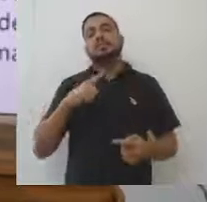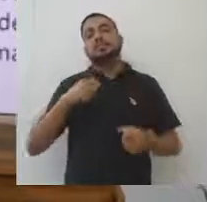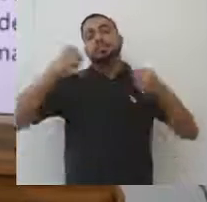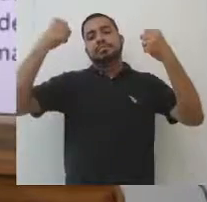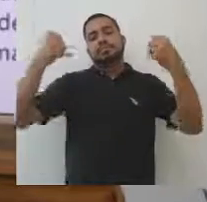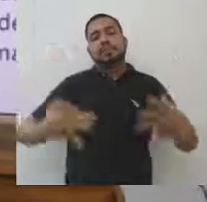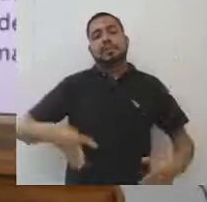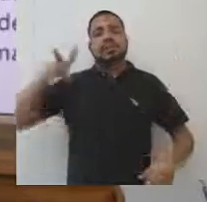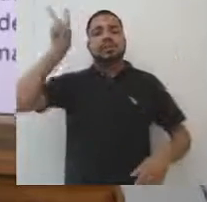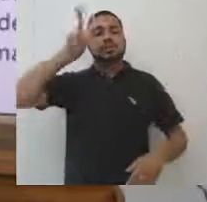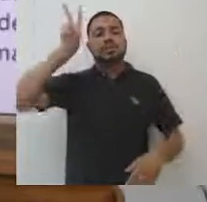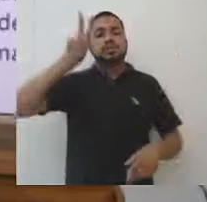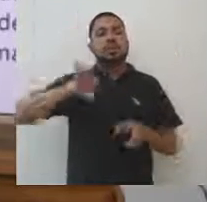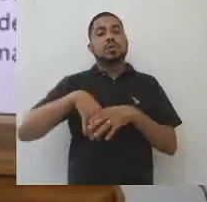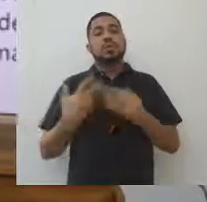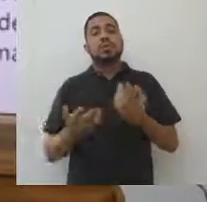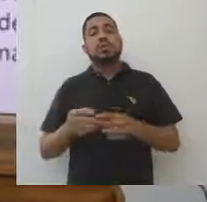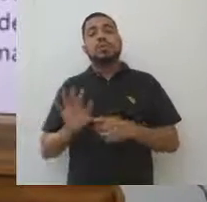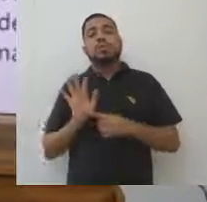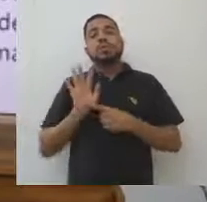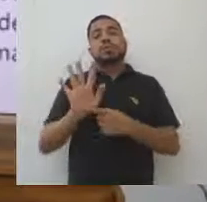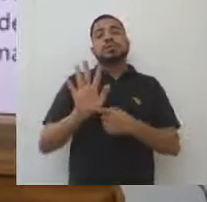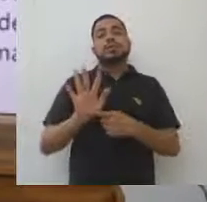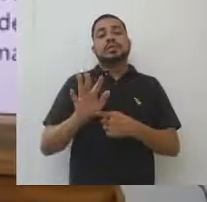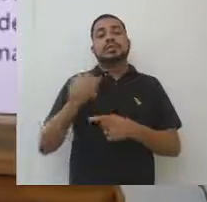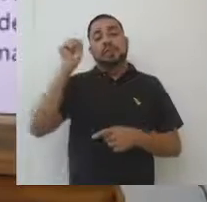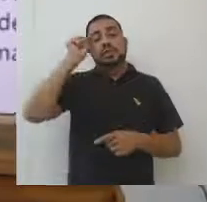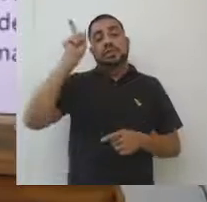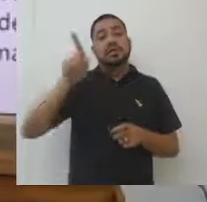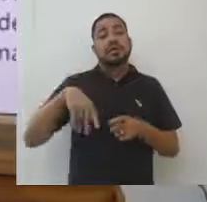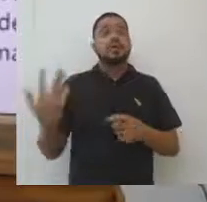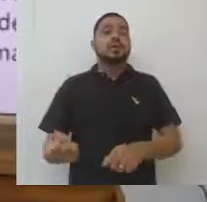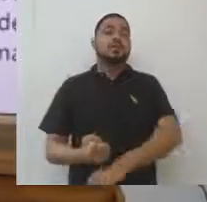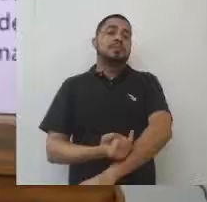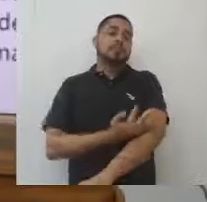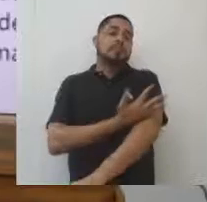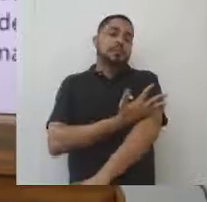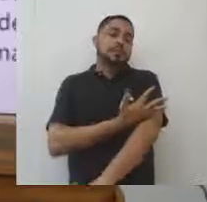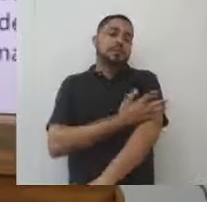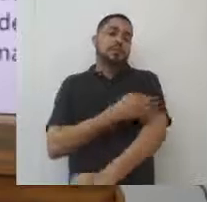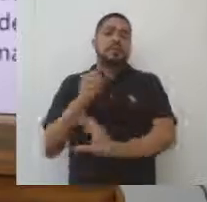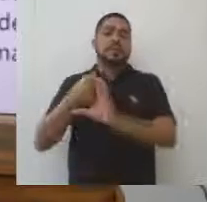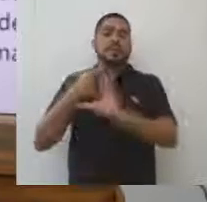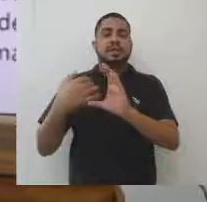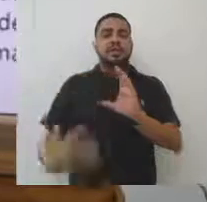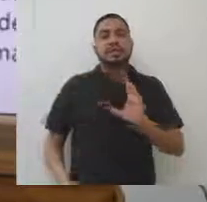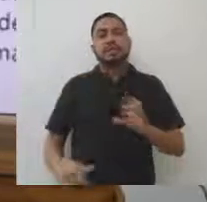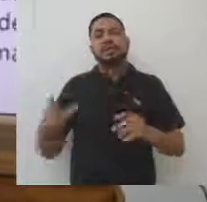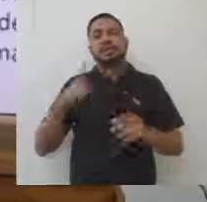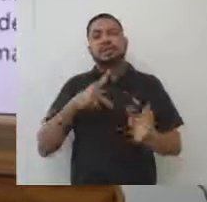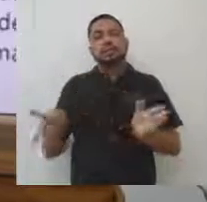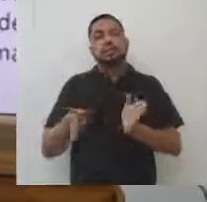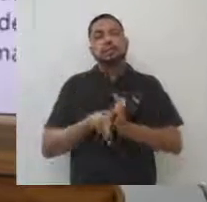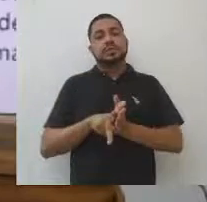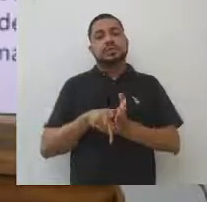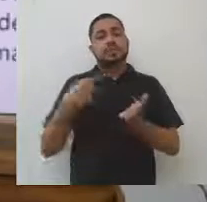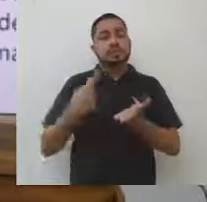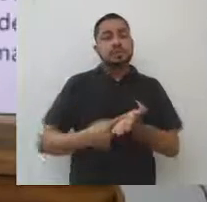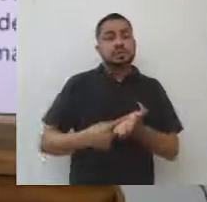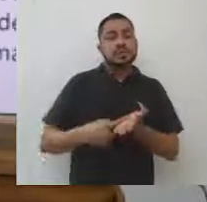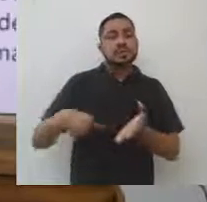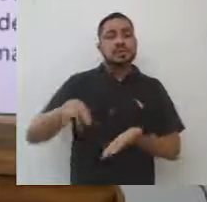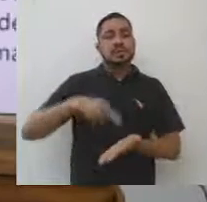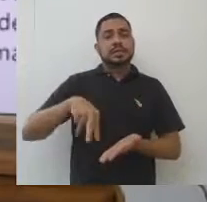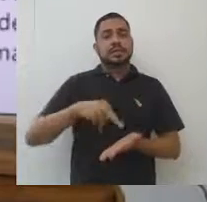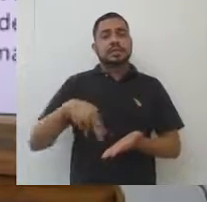história ou de expressar uma ideia ou emoção. Isso daqui, gente, se a gente caracterizar, vai da própria definição de